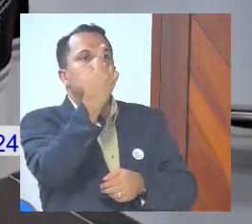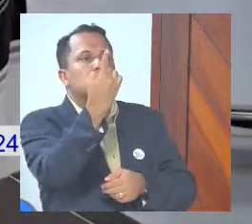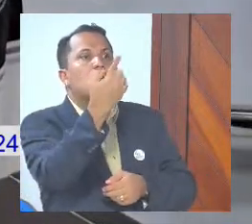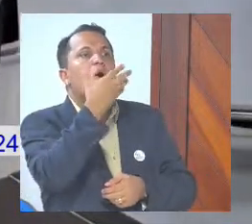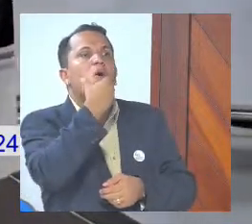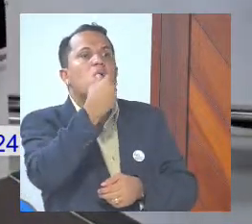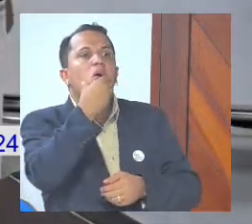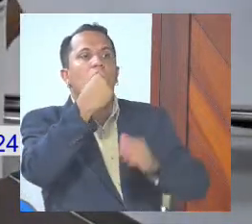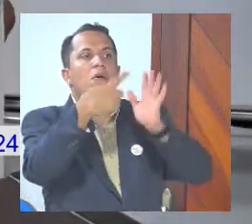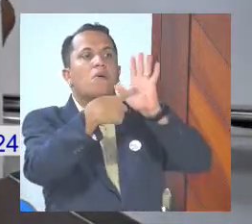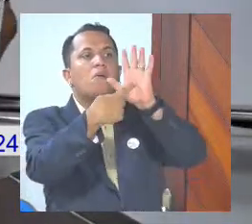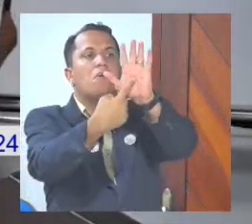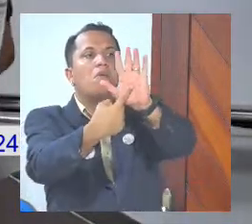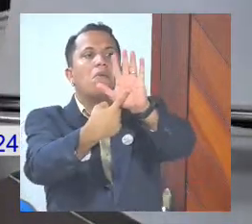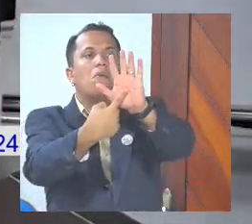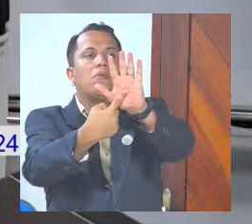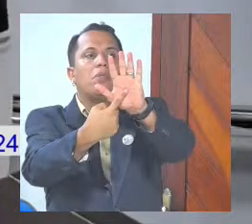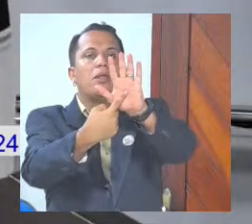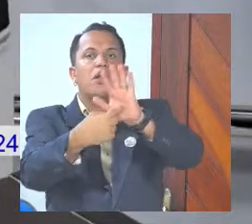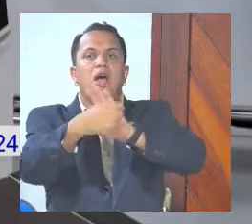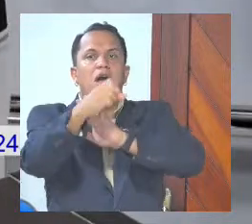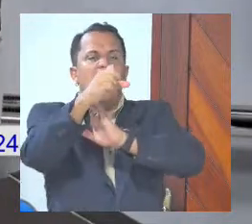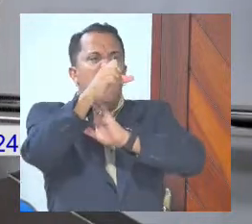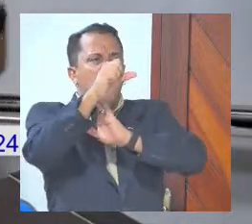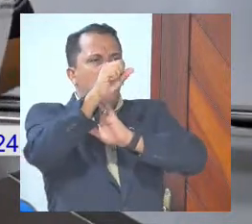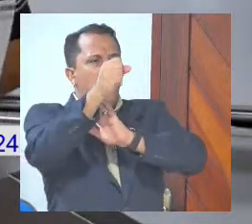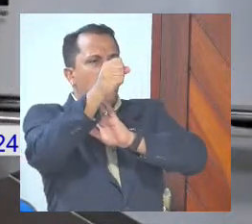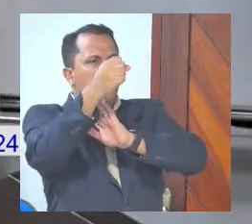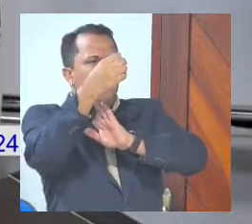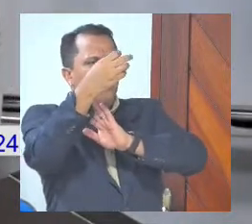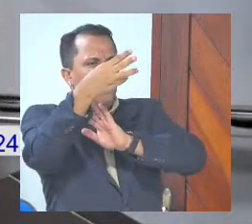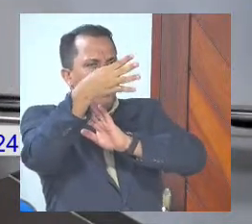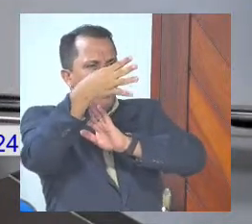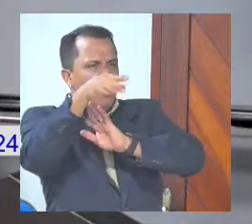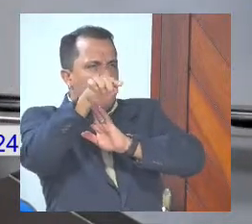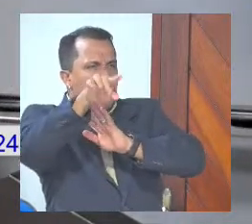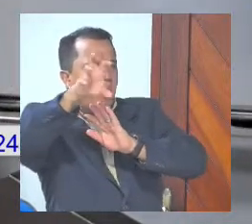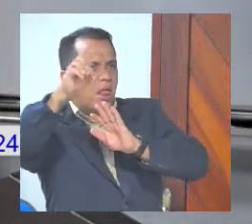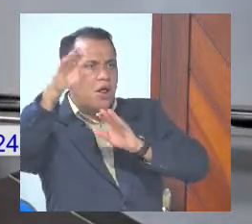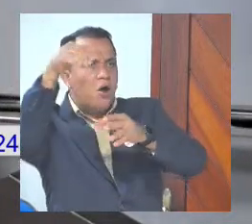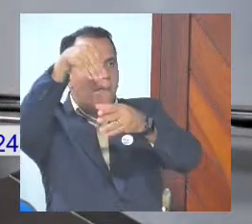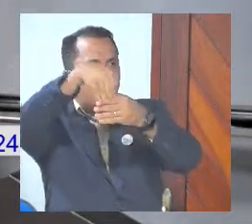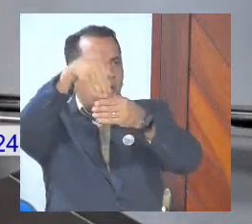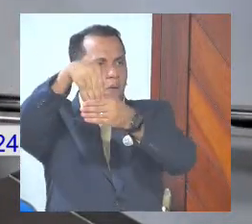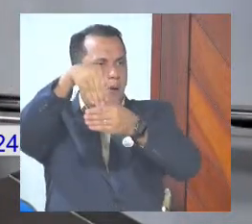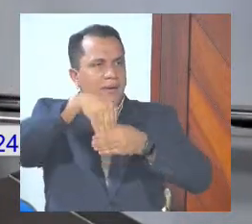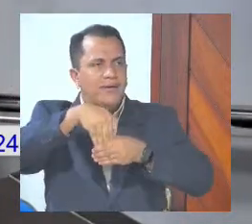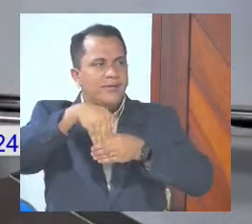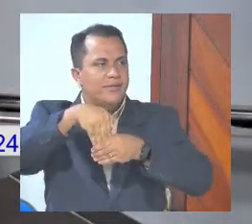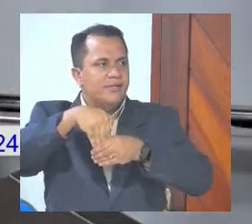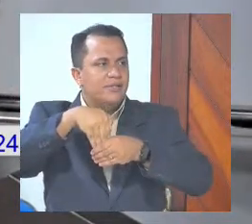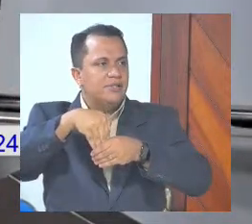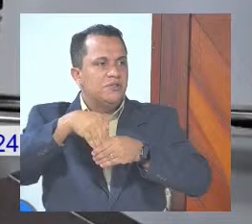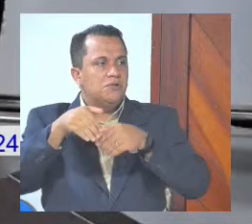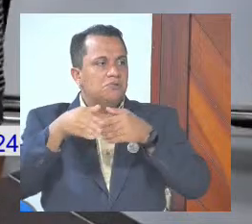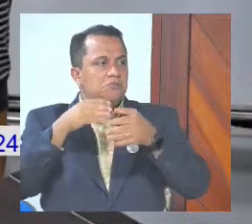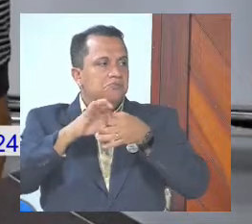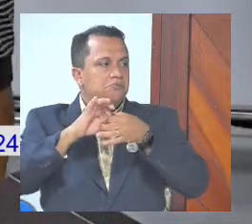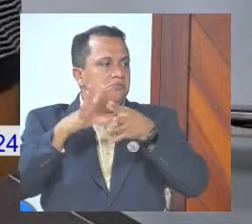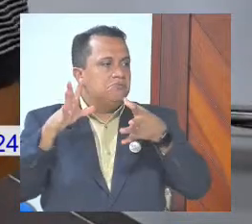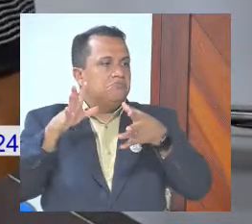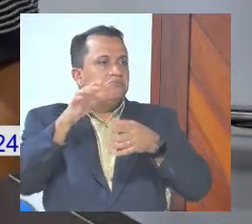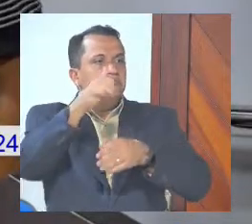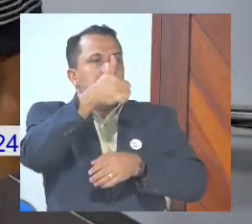uma representação de 84 mil habitantes por voto, ou ainda que seja sem